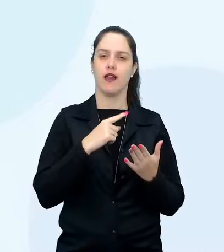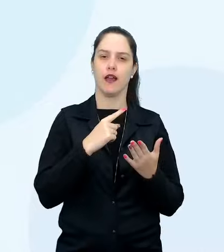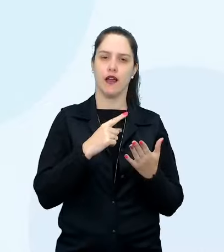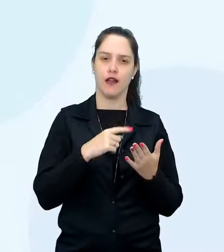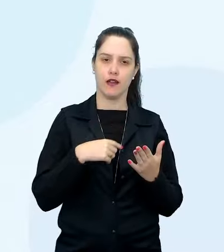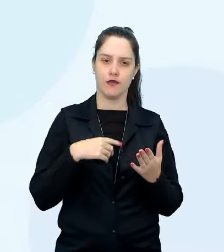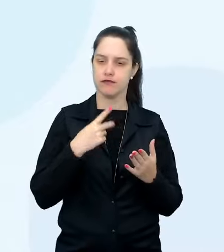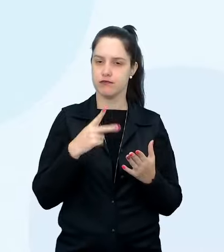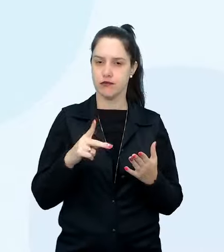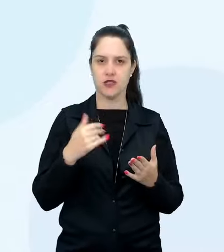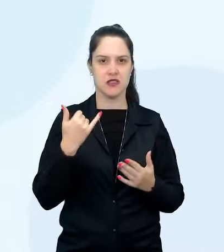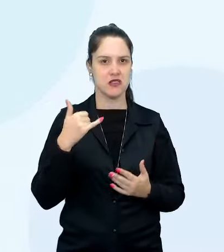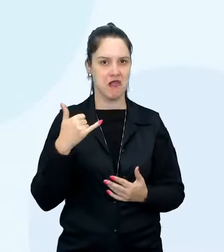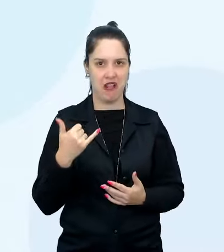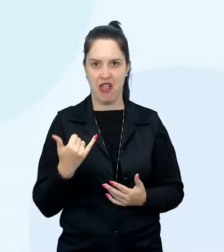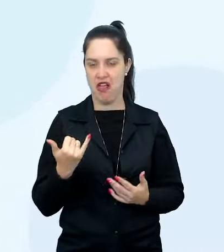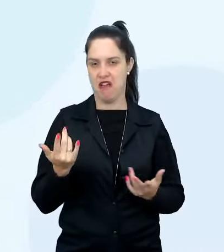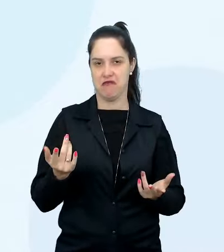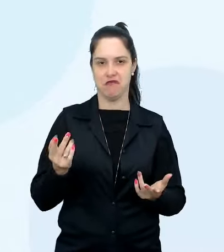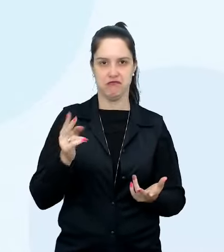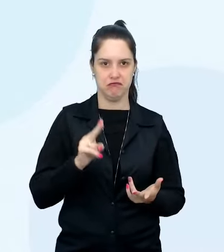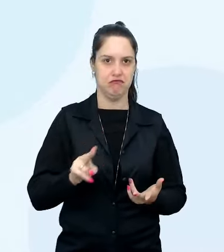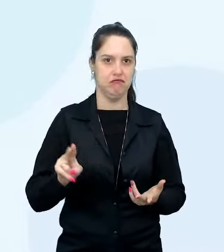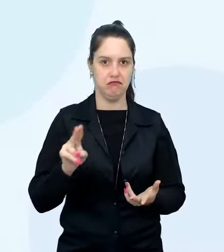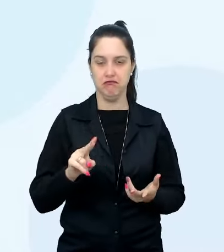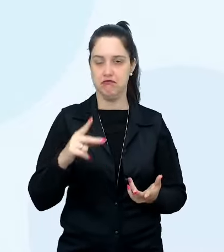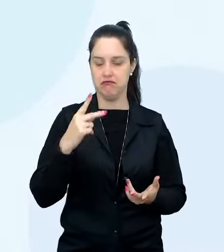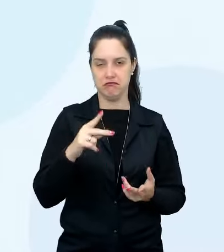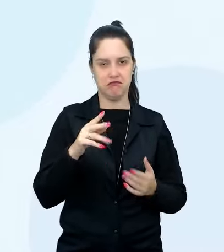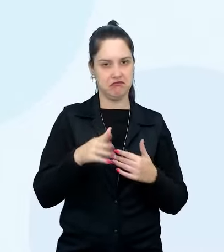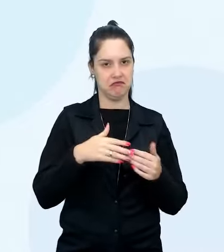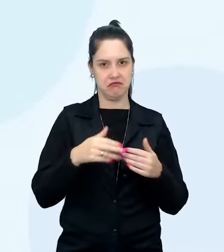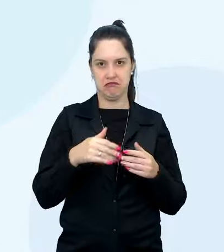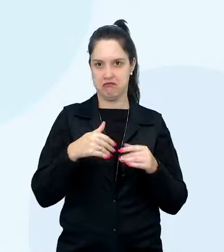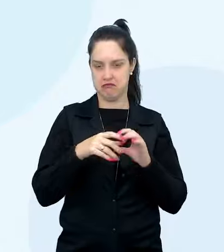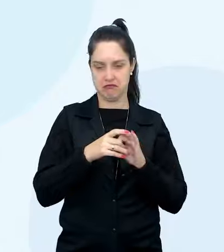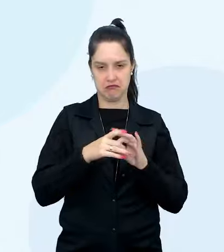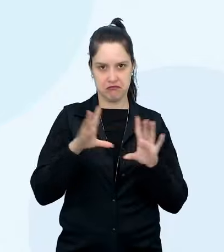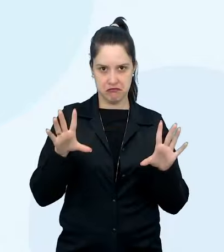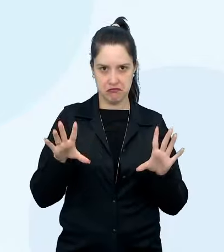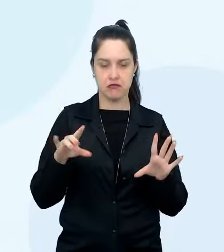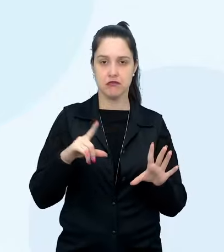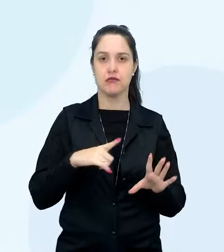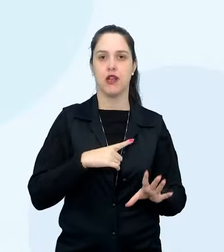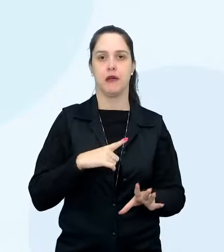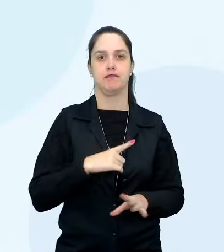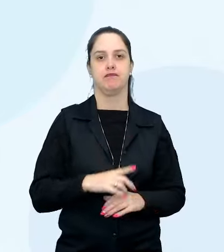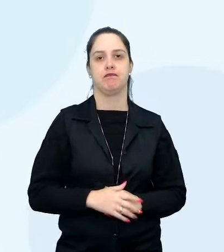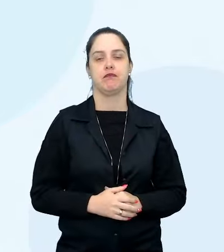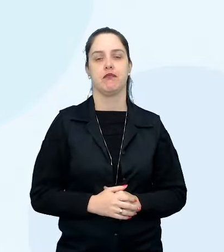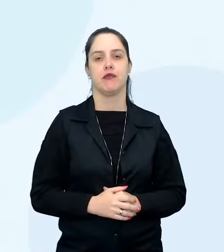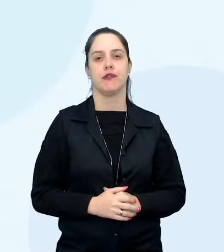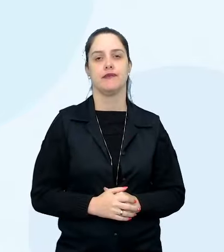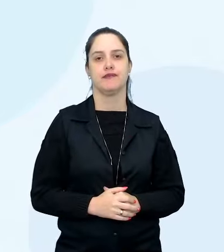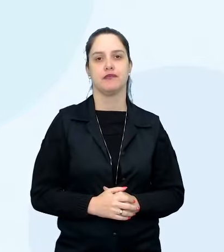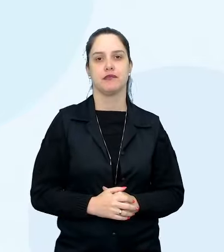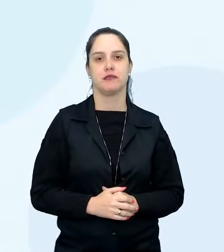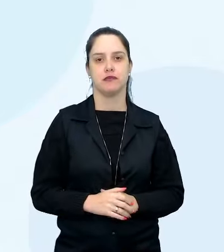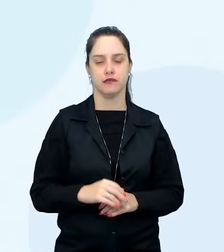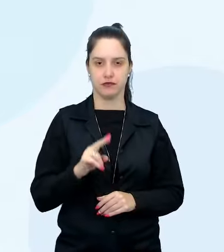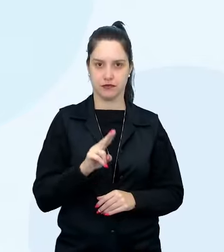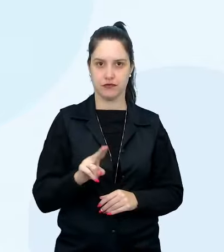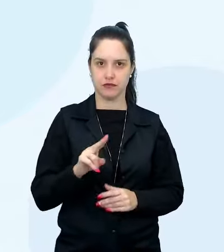bloco de anotações do celular, o note de vocês, enfim, o recurso que vocês têm disponível para